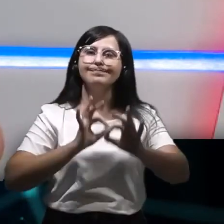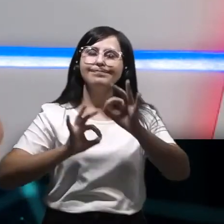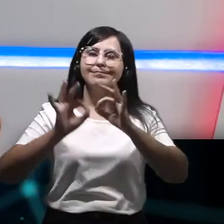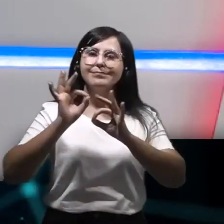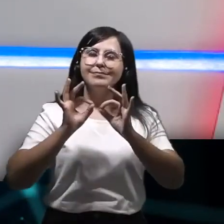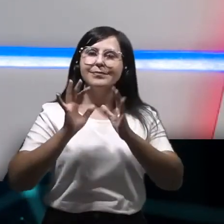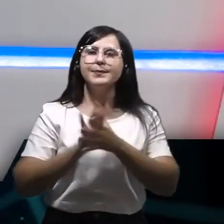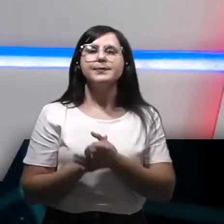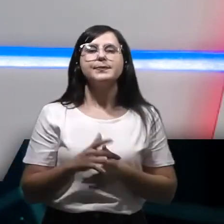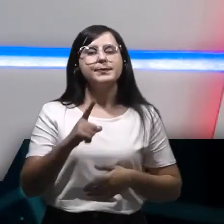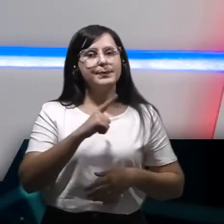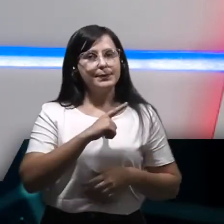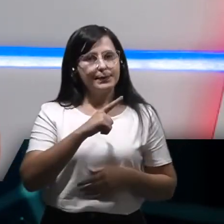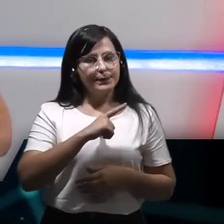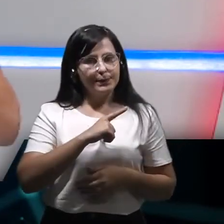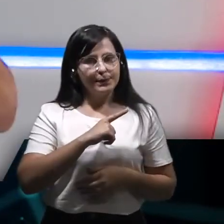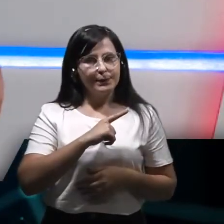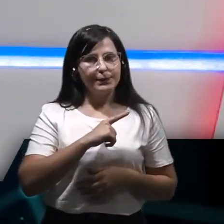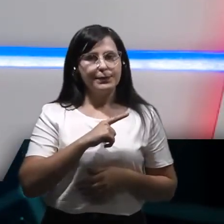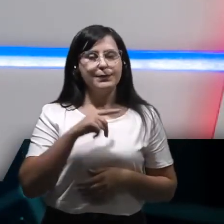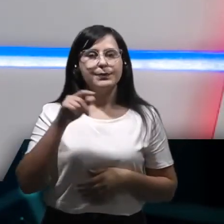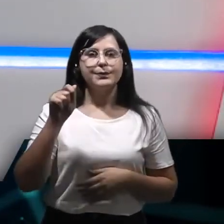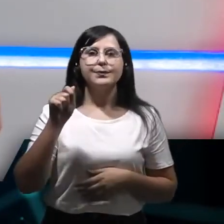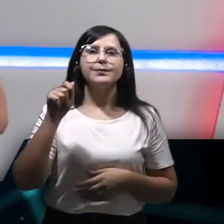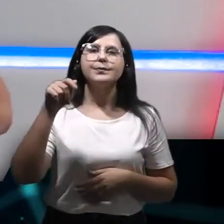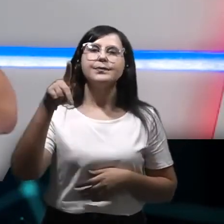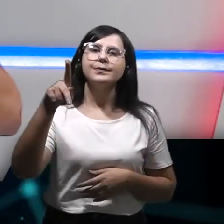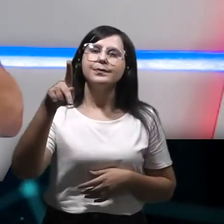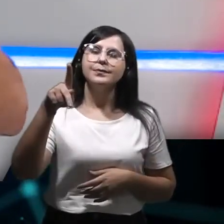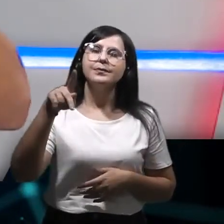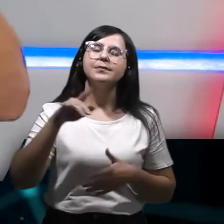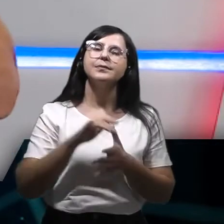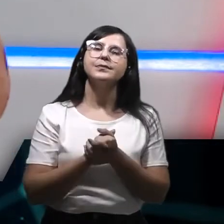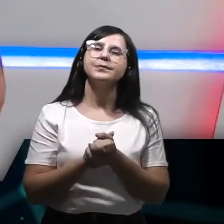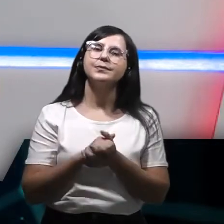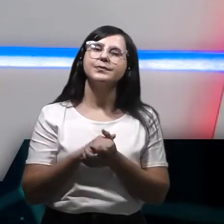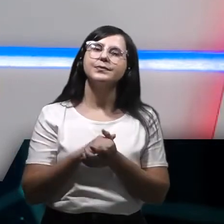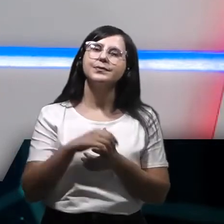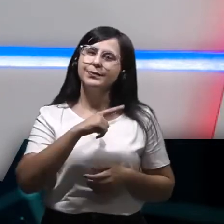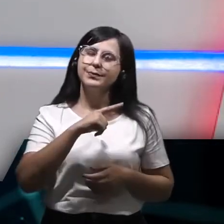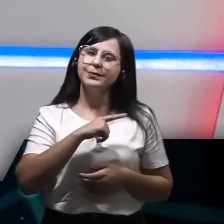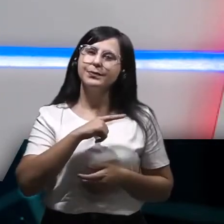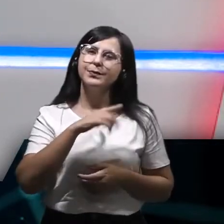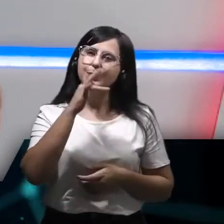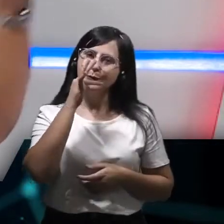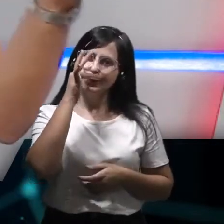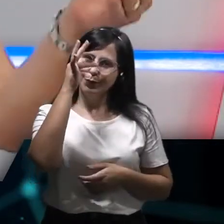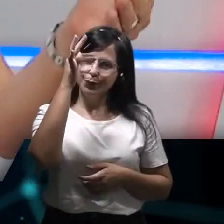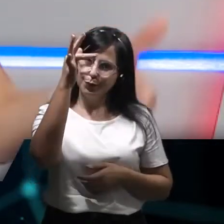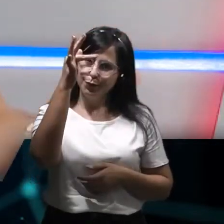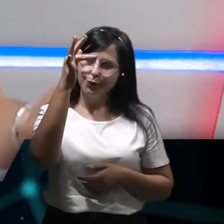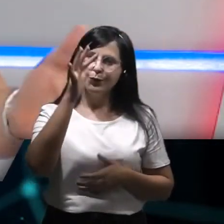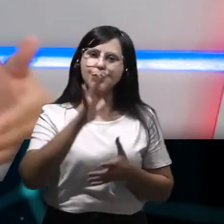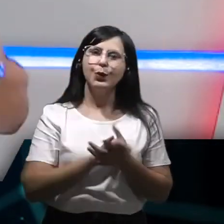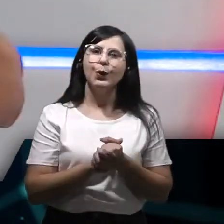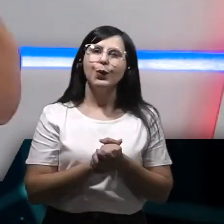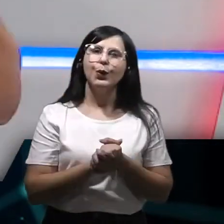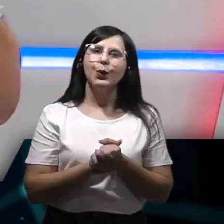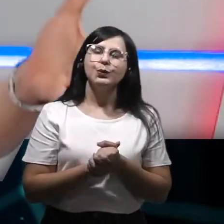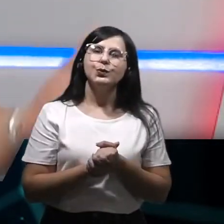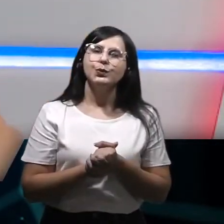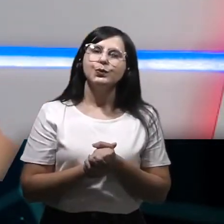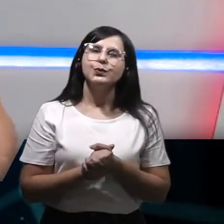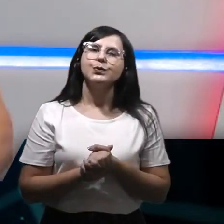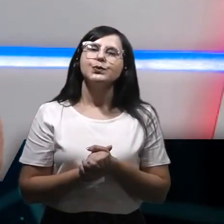temos no Fundo de Previdência os inativos, os futuros inativos, que são hoje